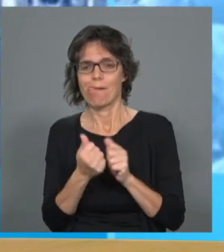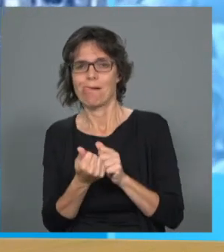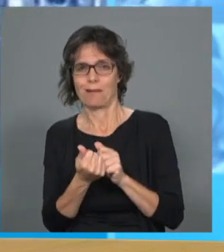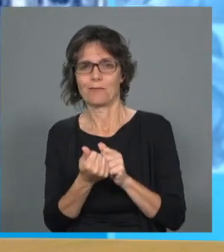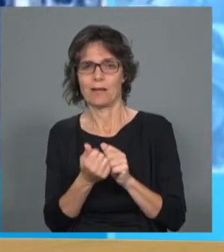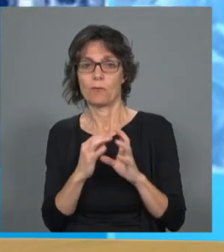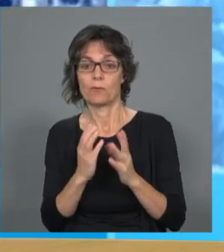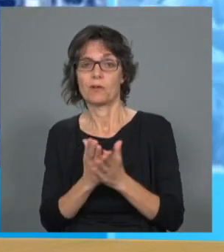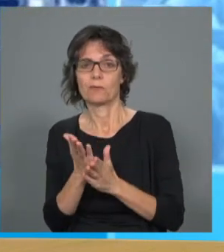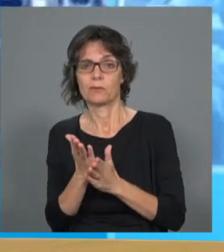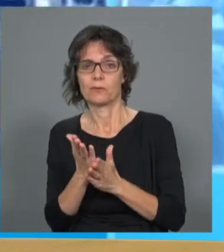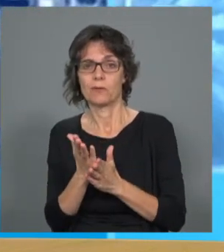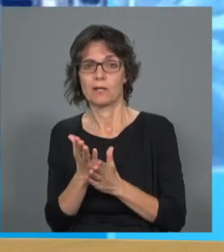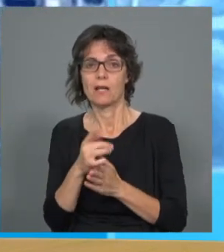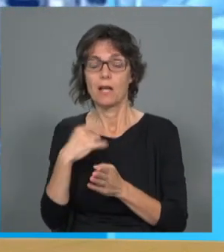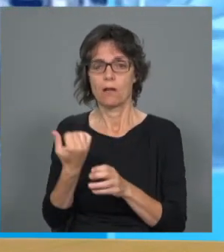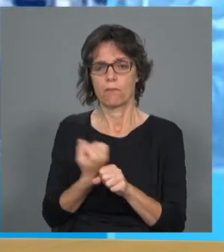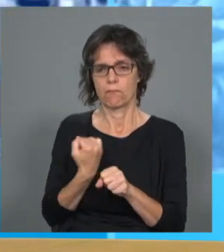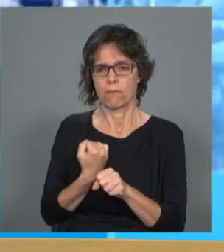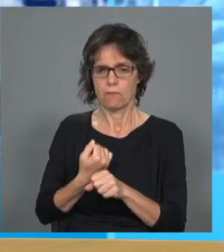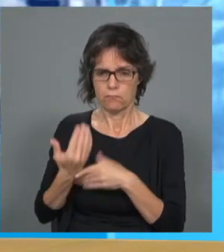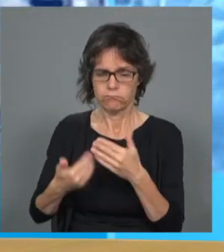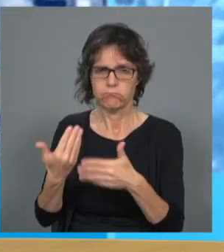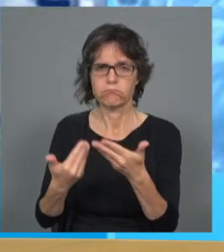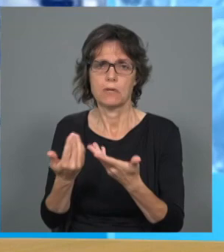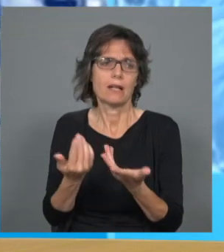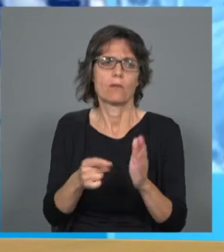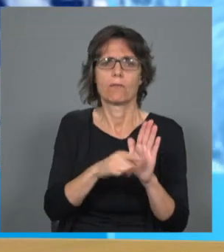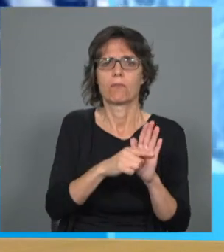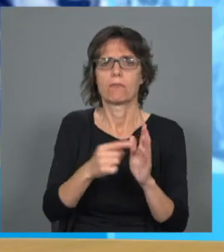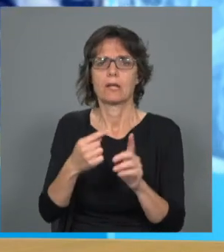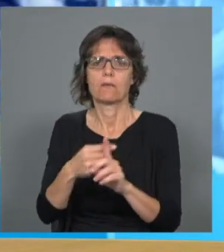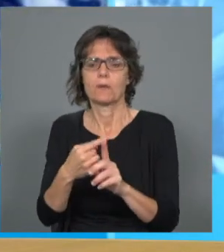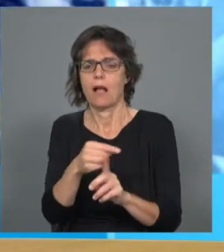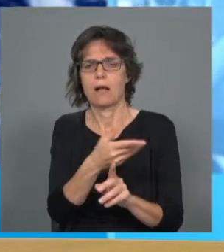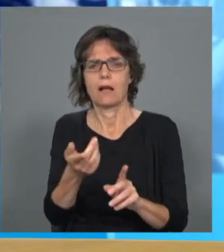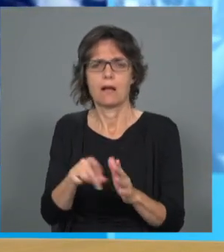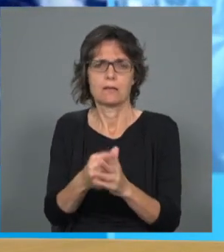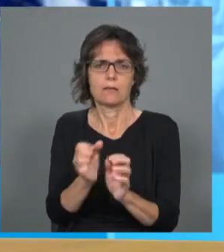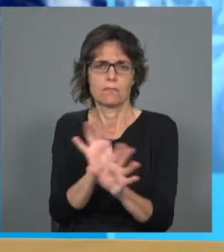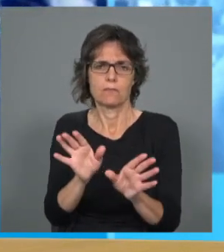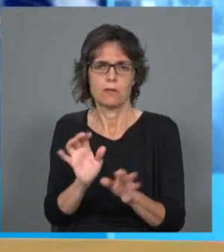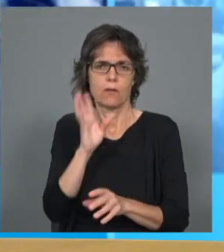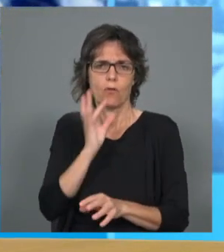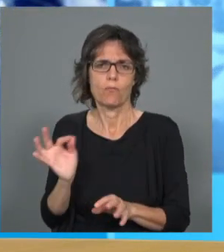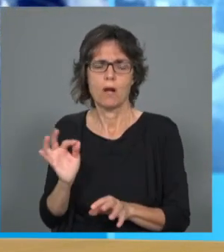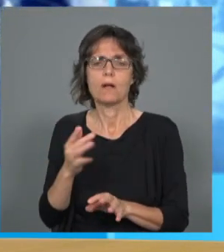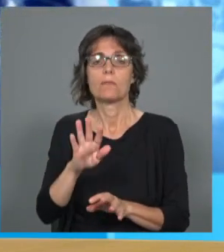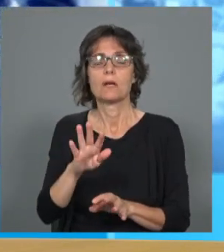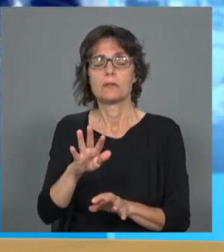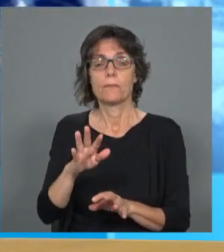e ele foi feito. Sempre com avaliações mais positivas ou mais negativas, isso acho que é absolutamente natural. Está